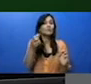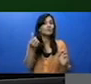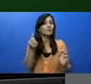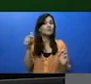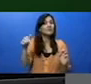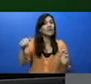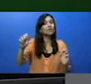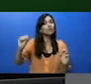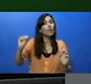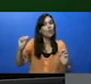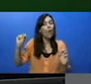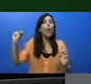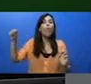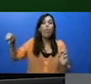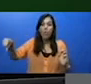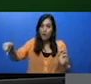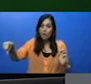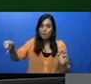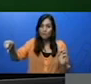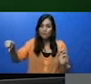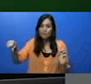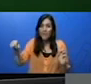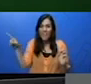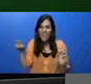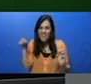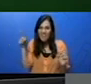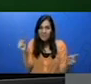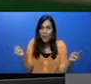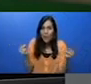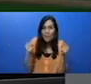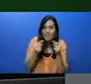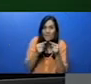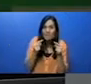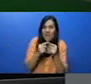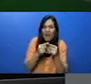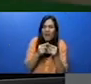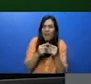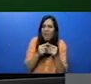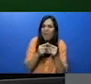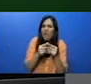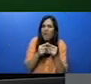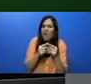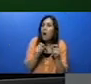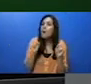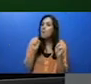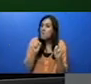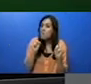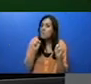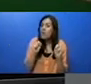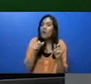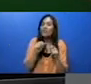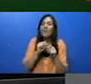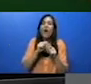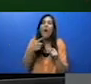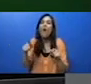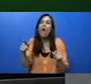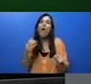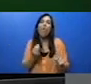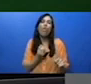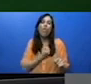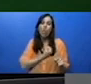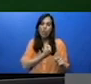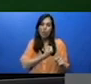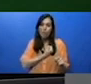e 9, que quando combinados podem formar qualquer número. Ai, professora, e o 10? O 10 já é uma